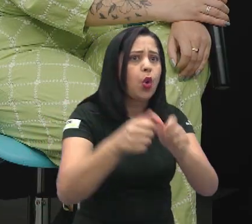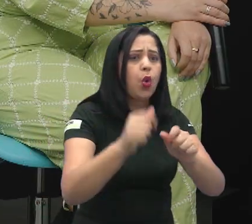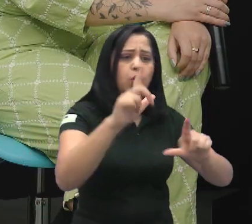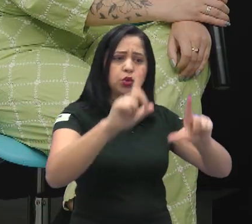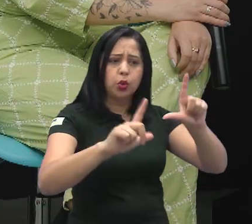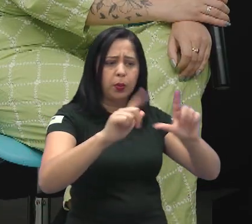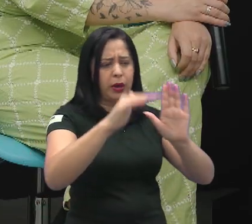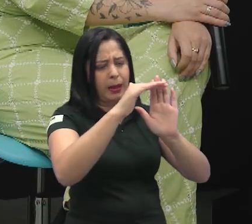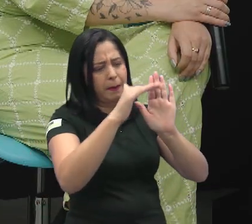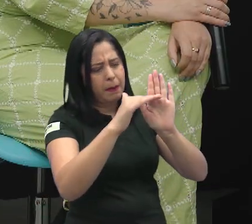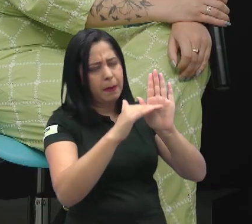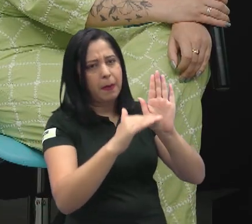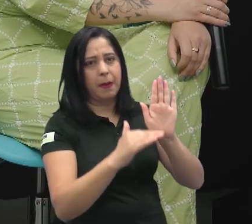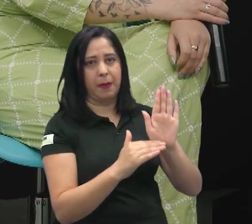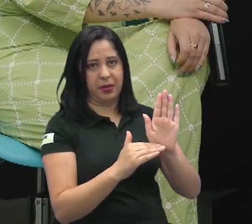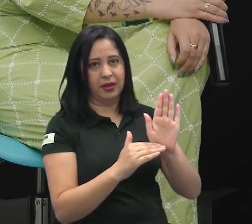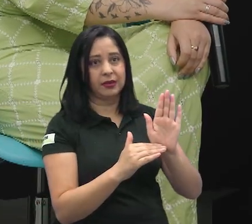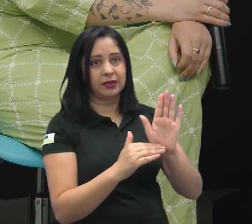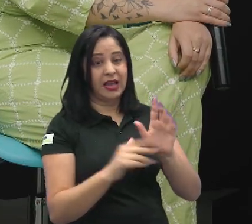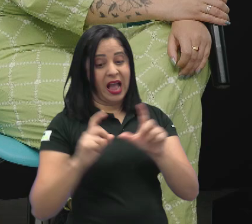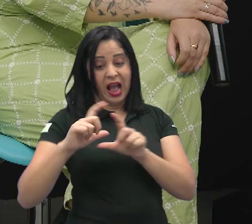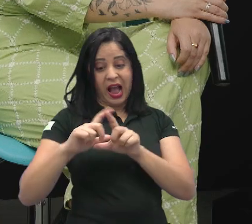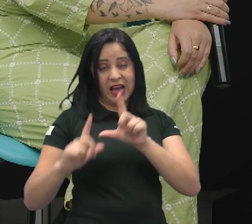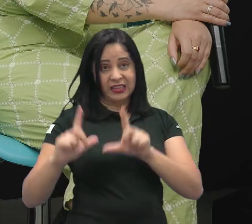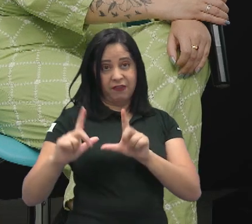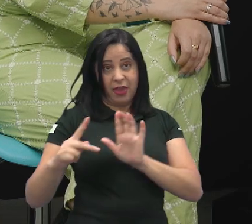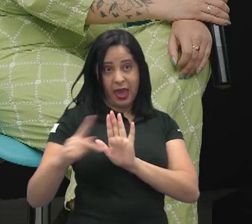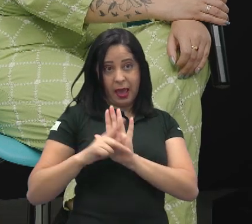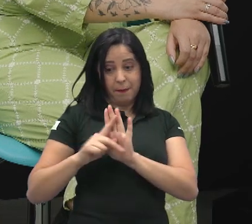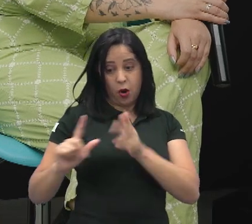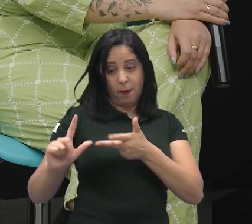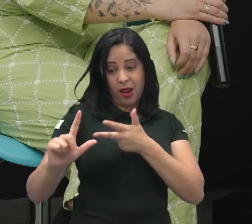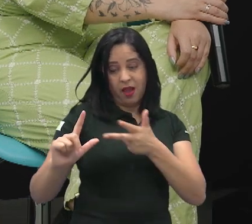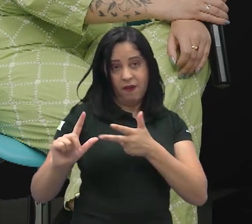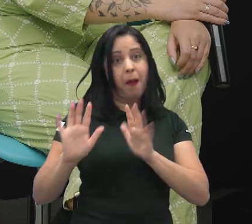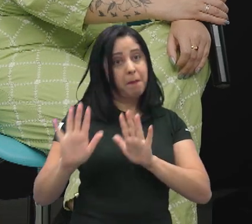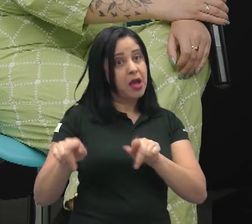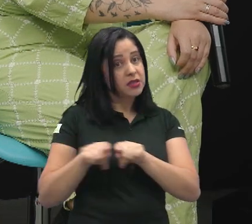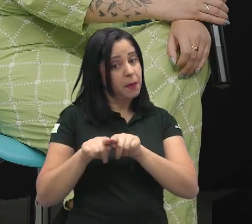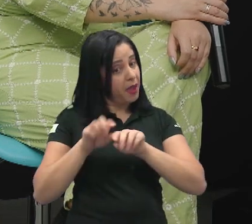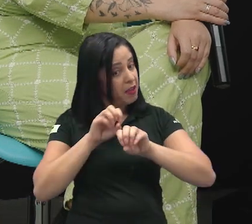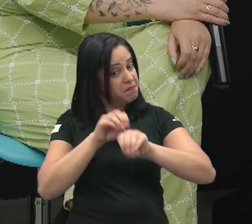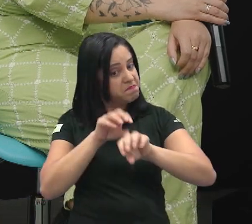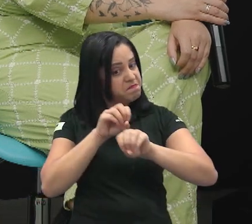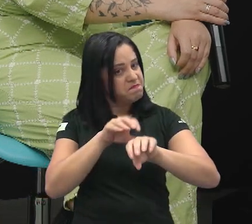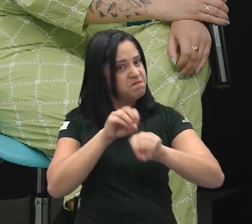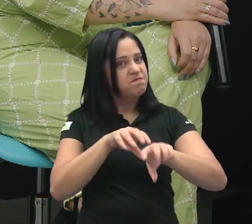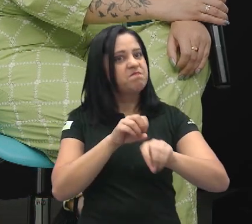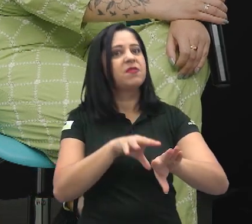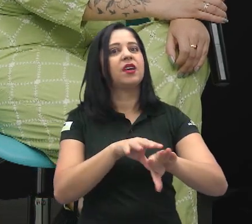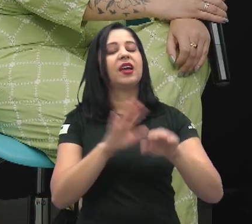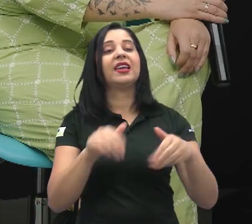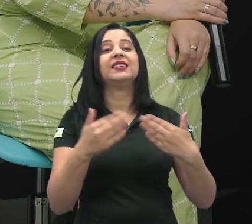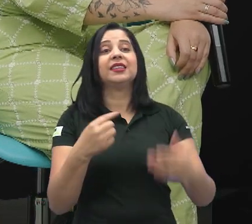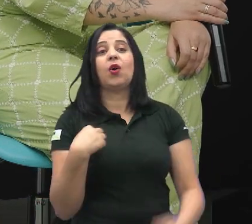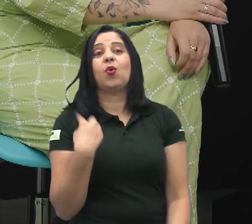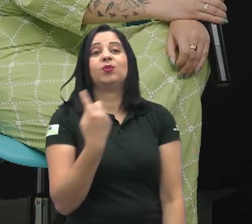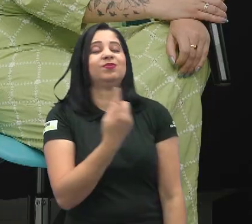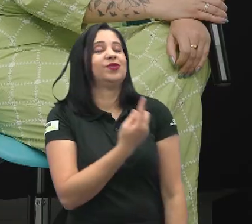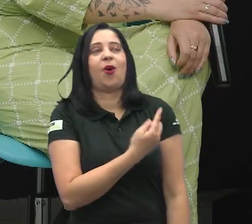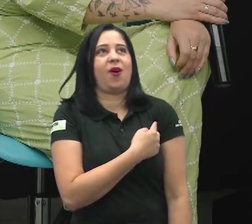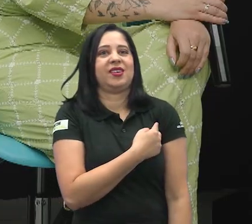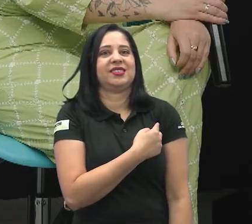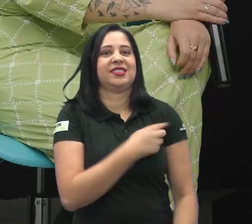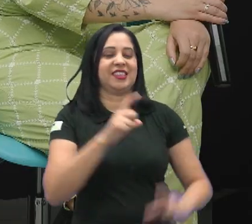o trabalho que envolve o interesse público, né? A TV Câmara nasce para isso. Ela é uma TV legislativa, mas é também uma TV educativa. Então é